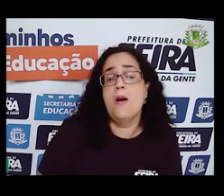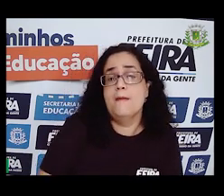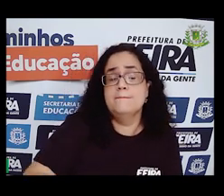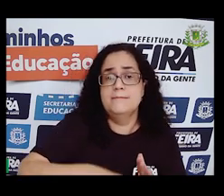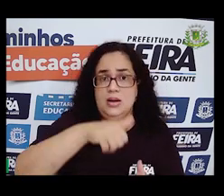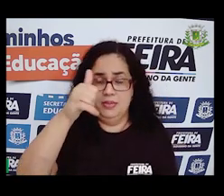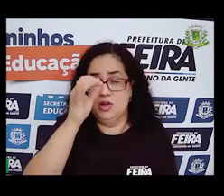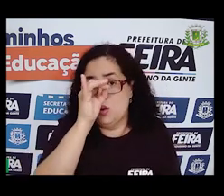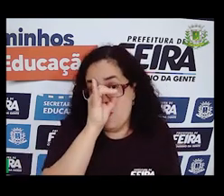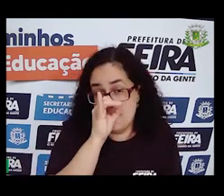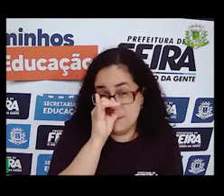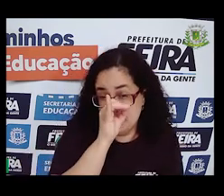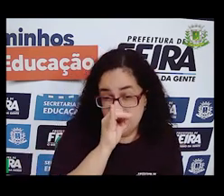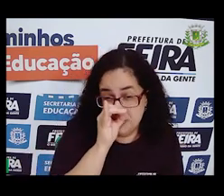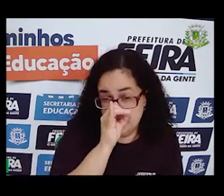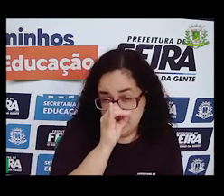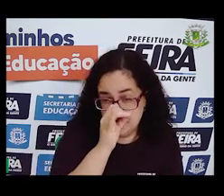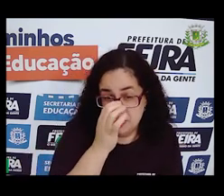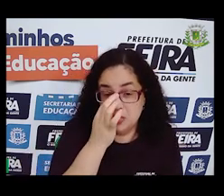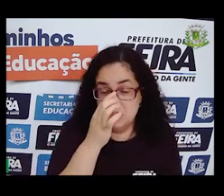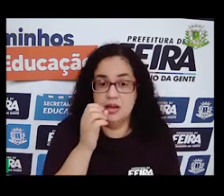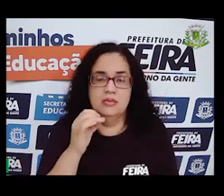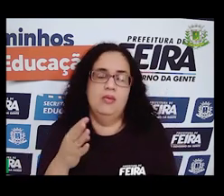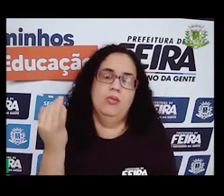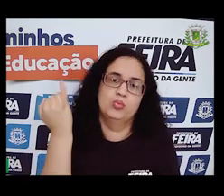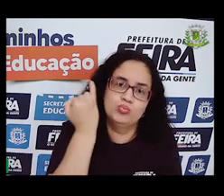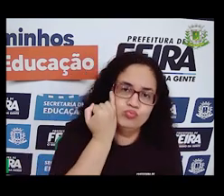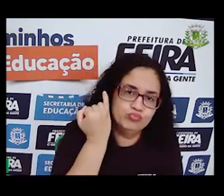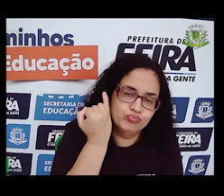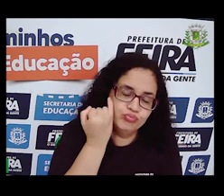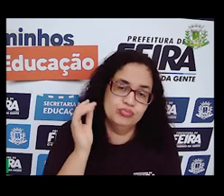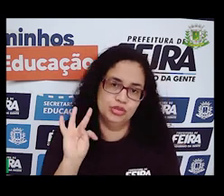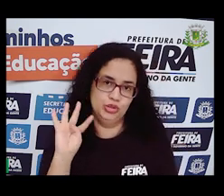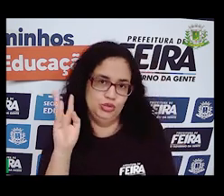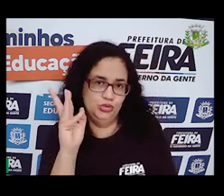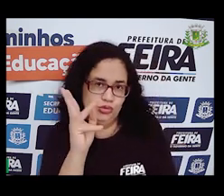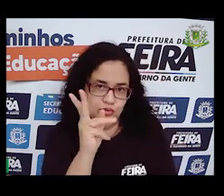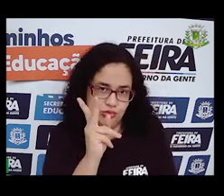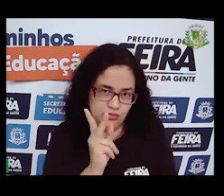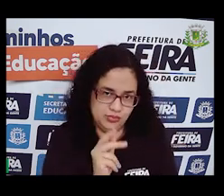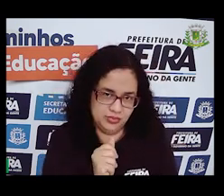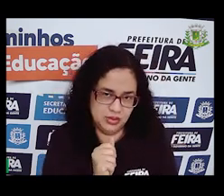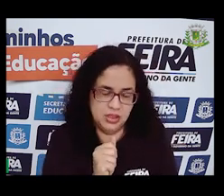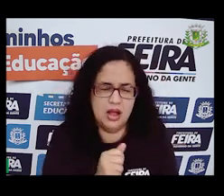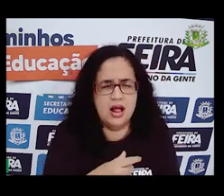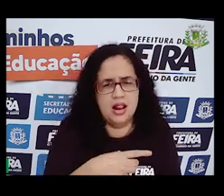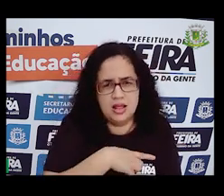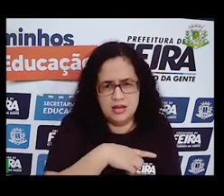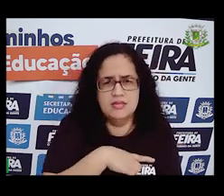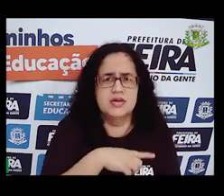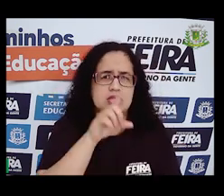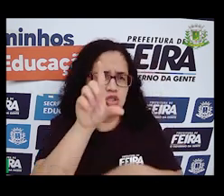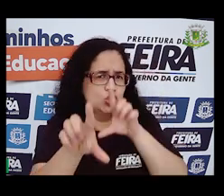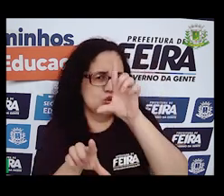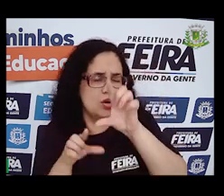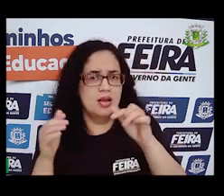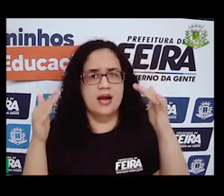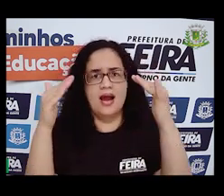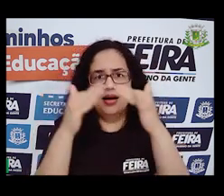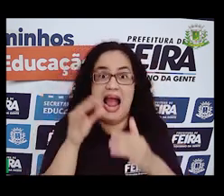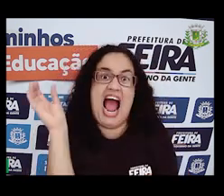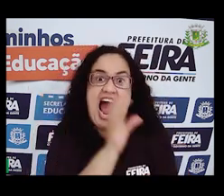O primeiro porquinho, que era o mais preguiçoso de todos, foi logo optando por construir uma